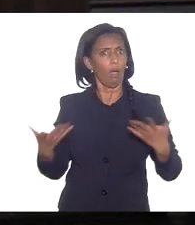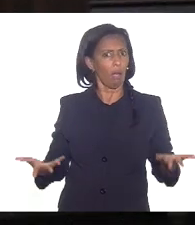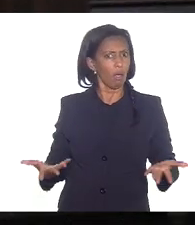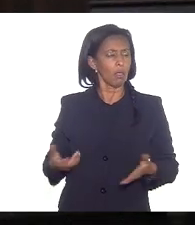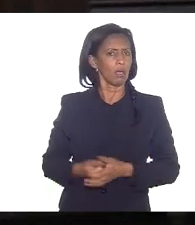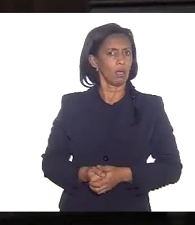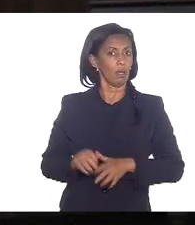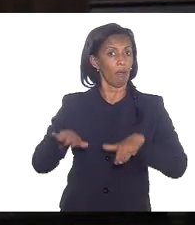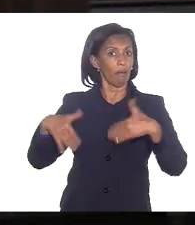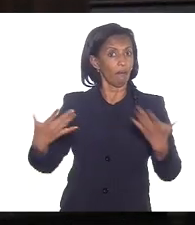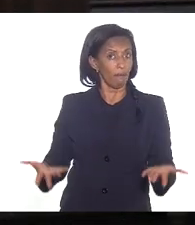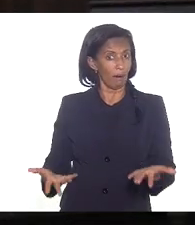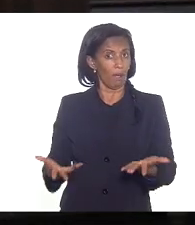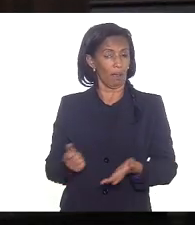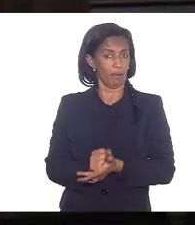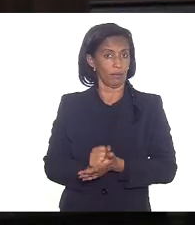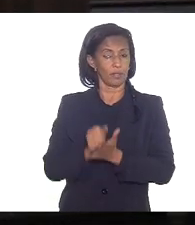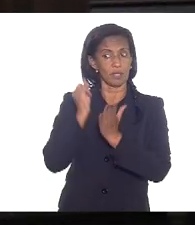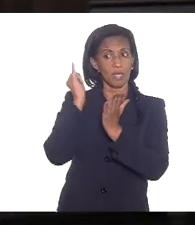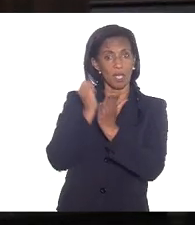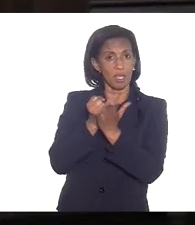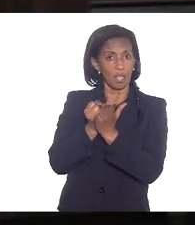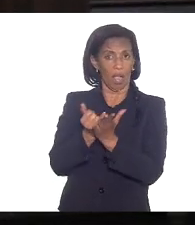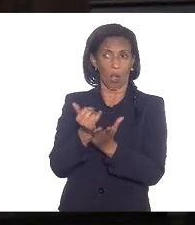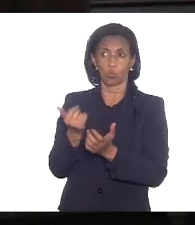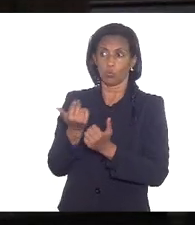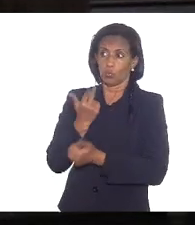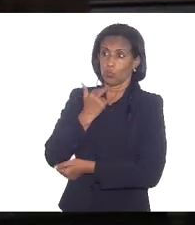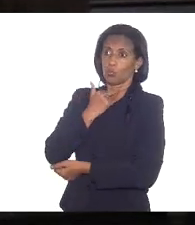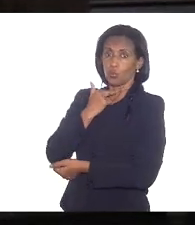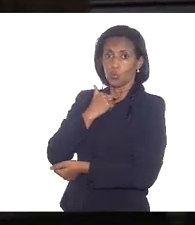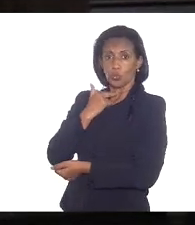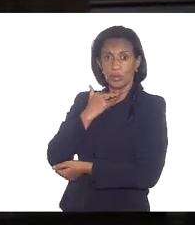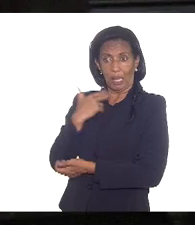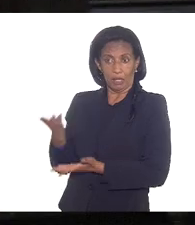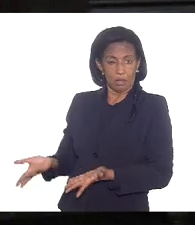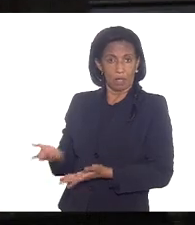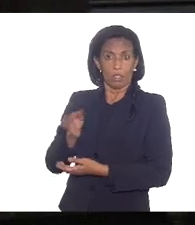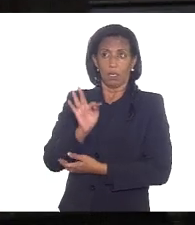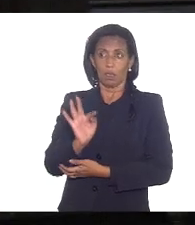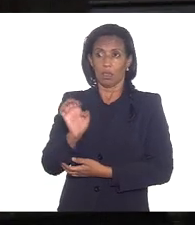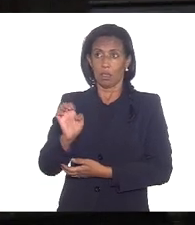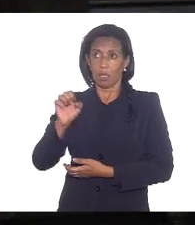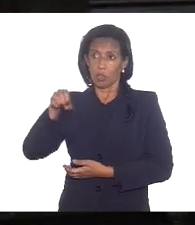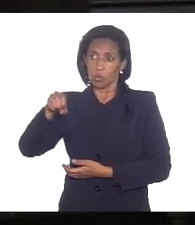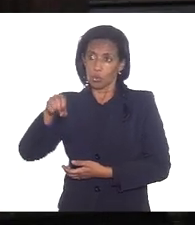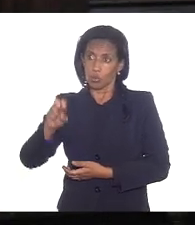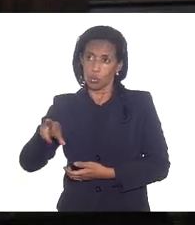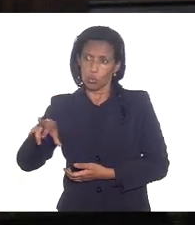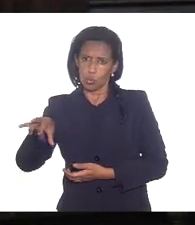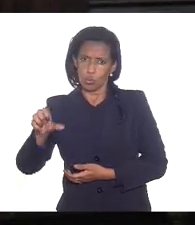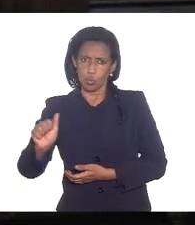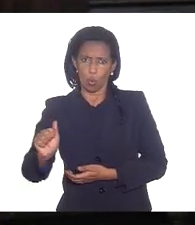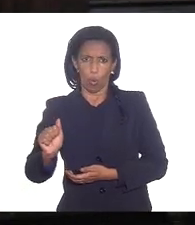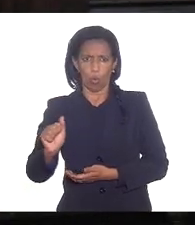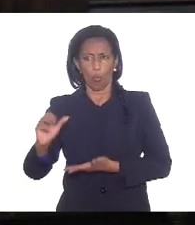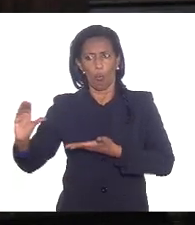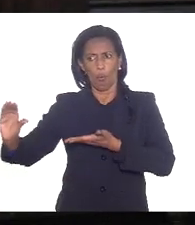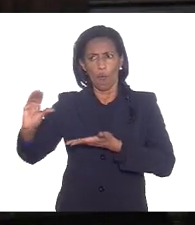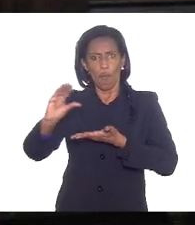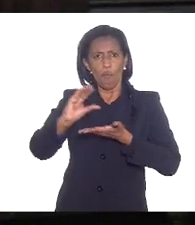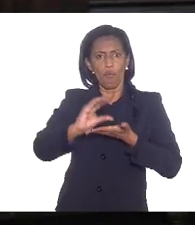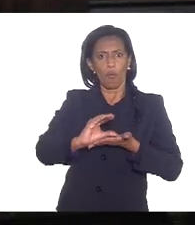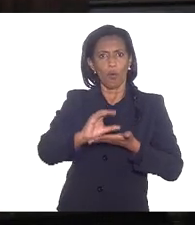se as receitas foram insuficientes e o tesouro e a porta fonte